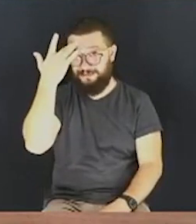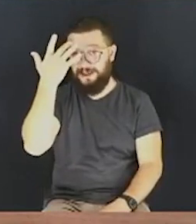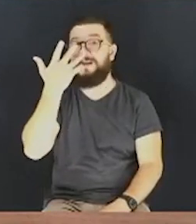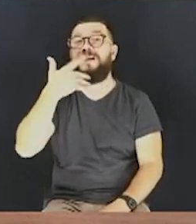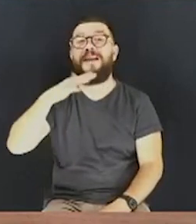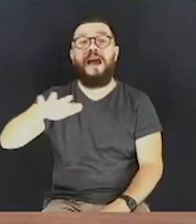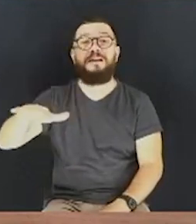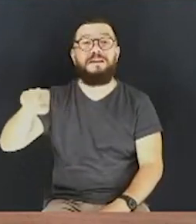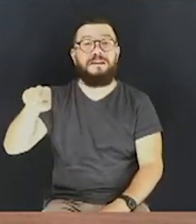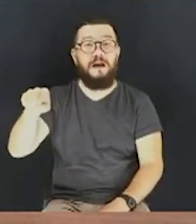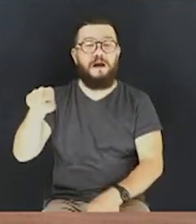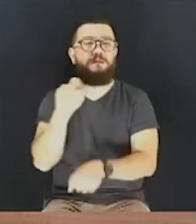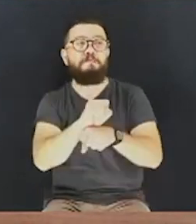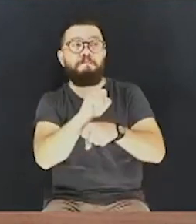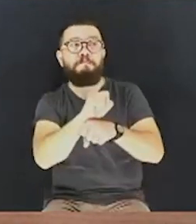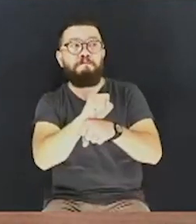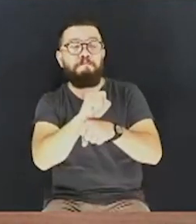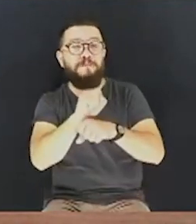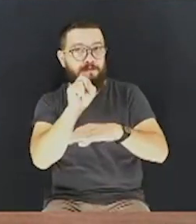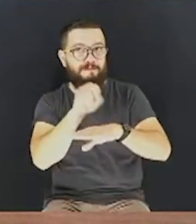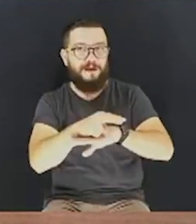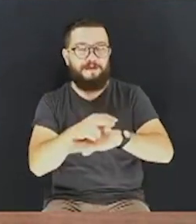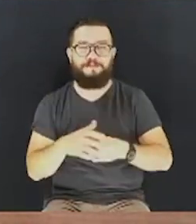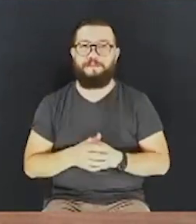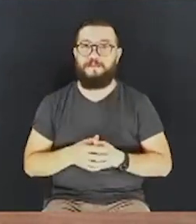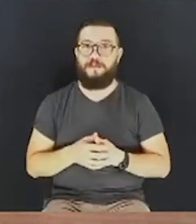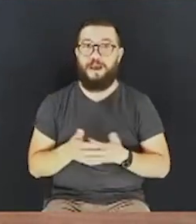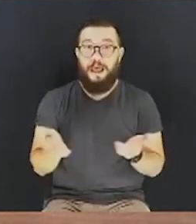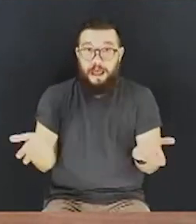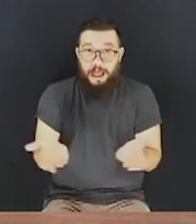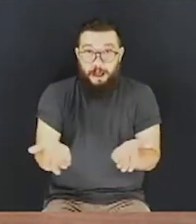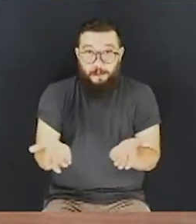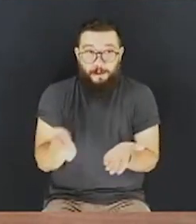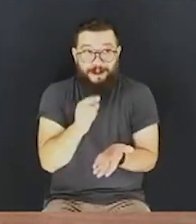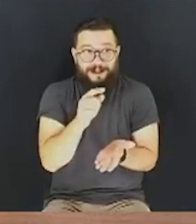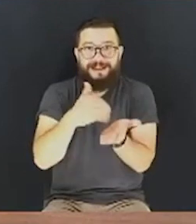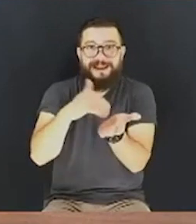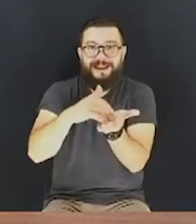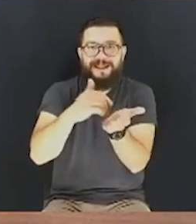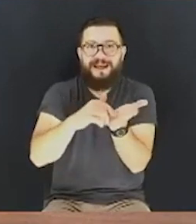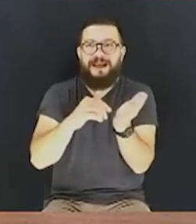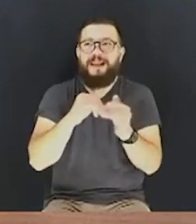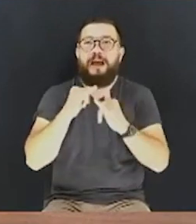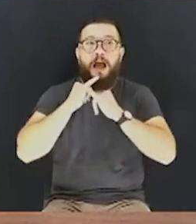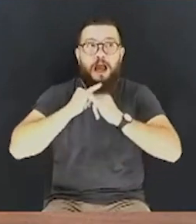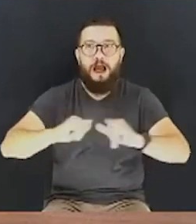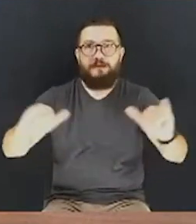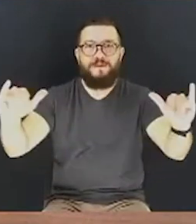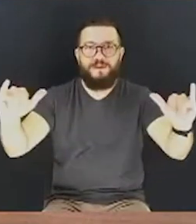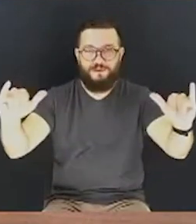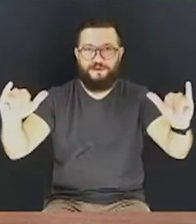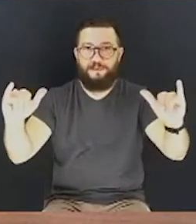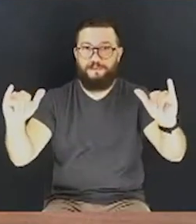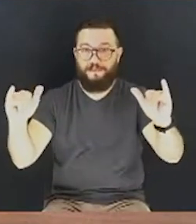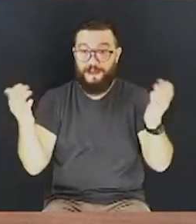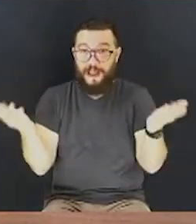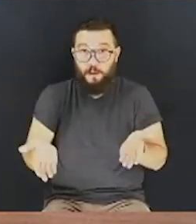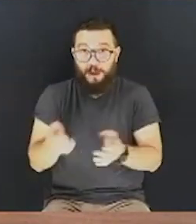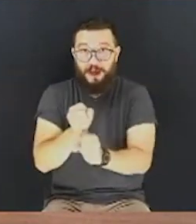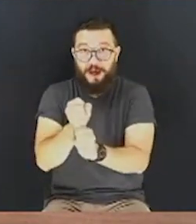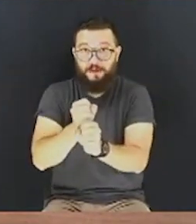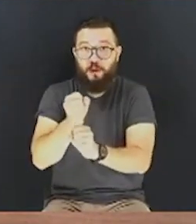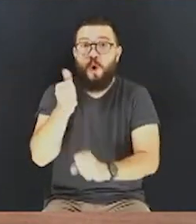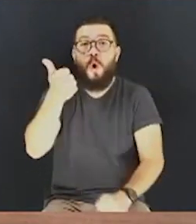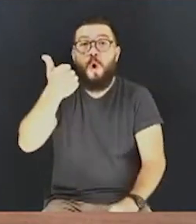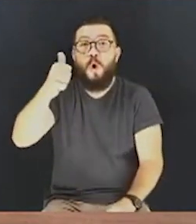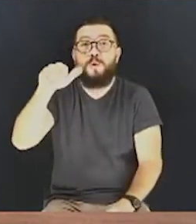vaga. Já de acordo com a Secretaria Municipal de Educação, nesse ano, até agosto, em torno de 11 mil